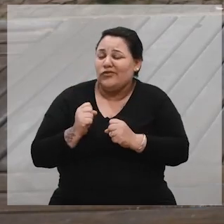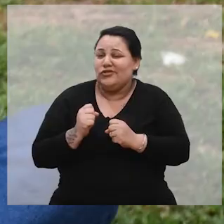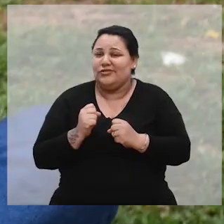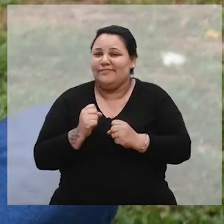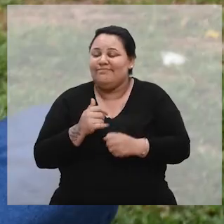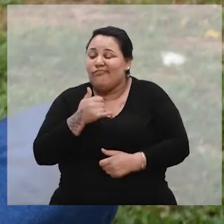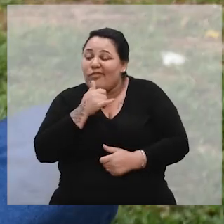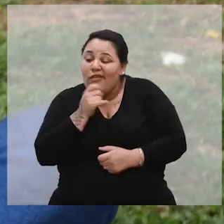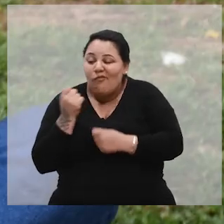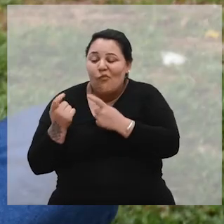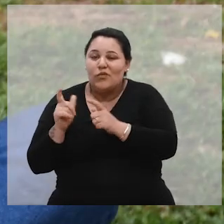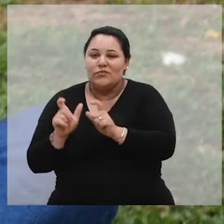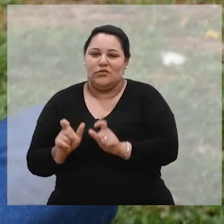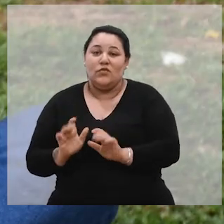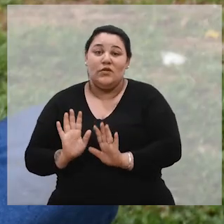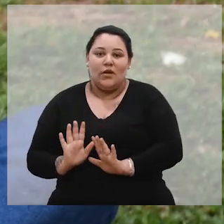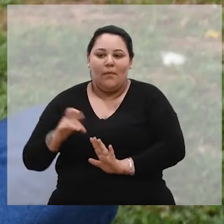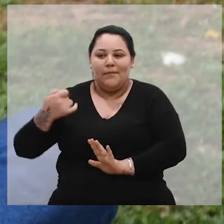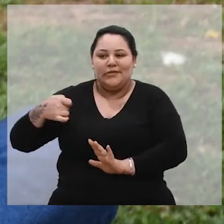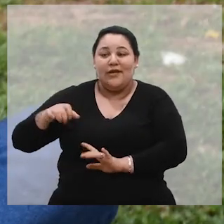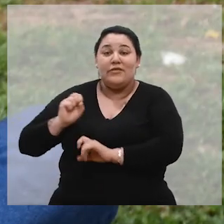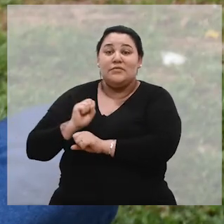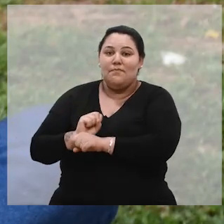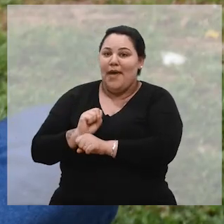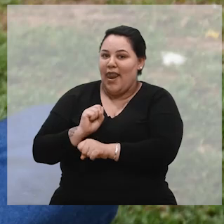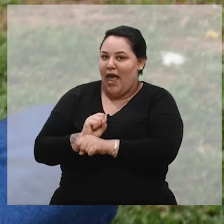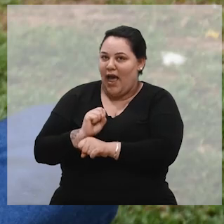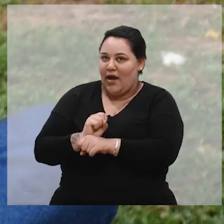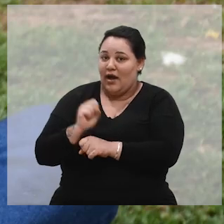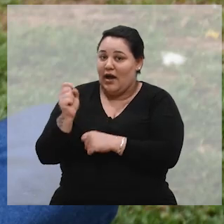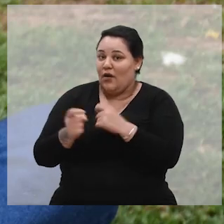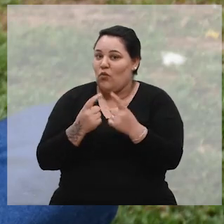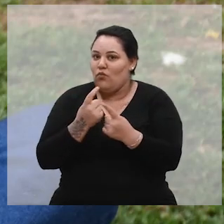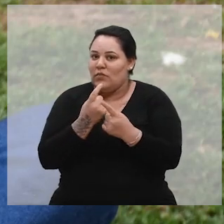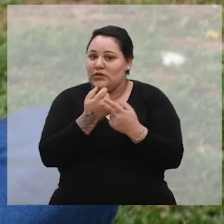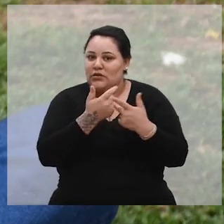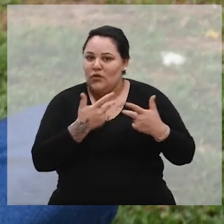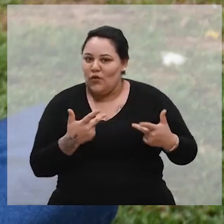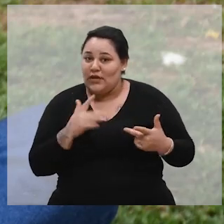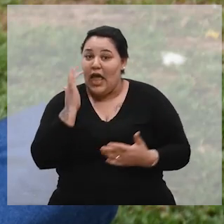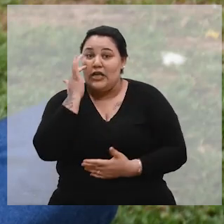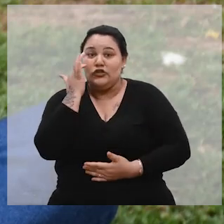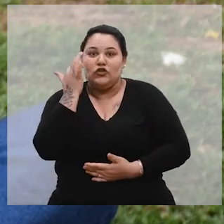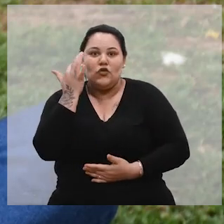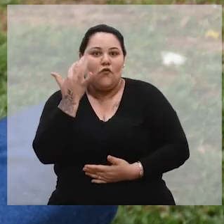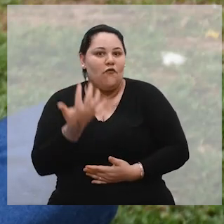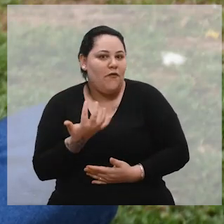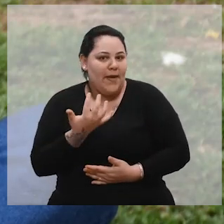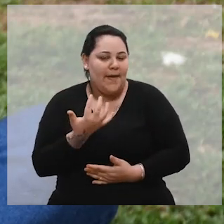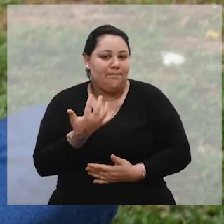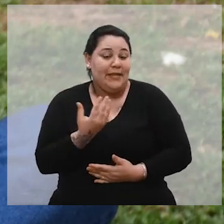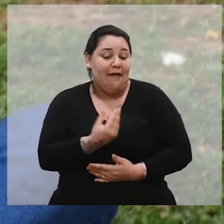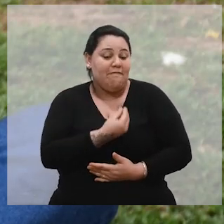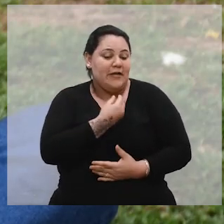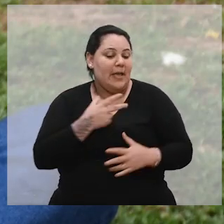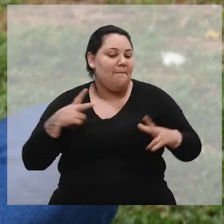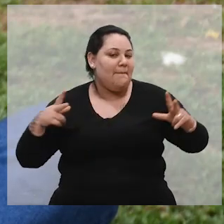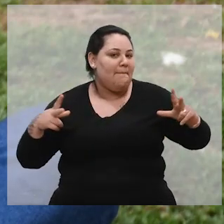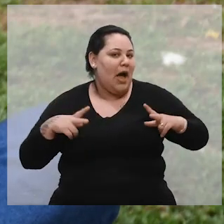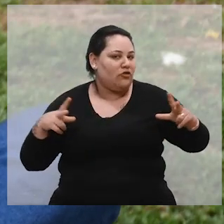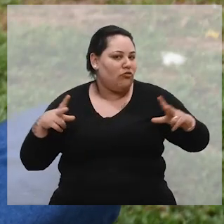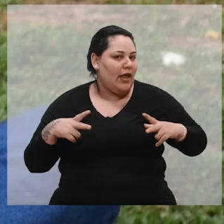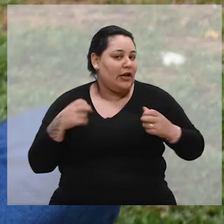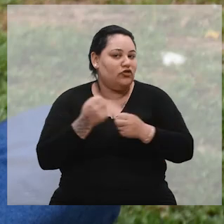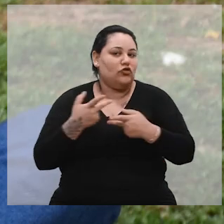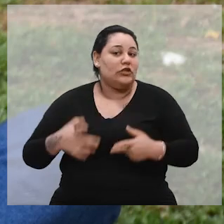desconforto. Então eu tive que aguardar algumas situações se resolverem, muitas histórias que eu ouvi,